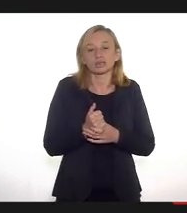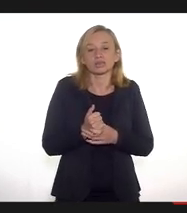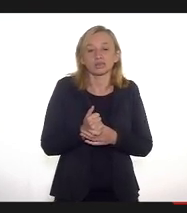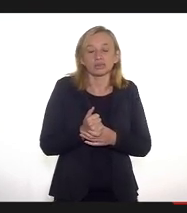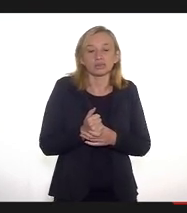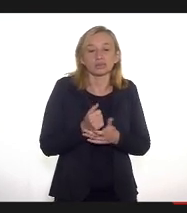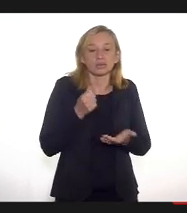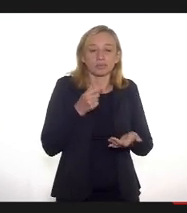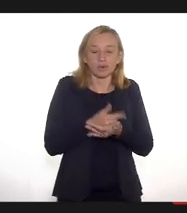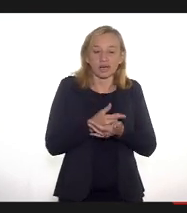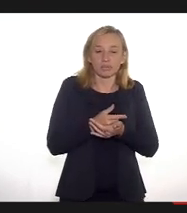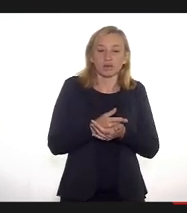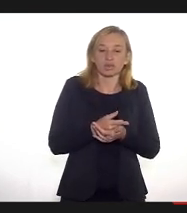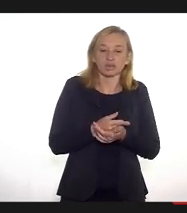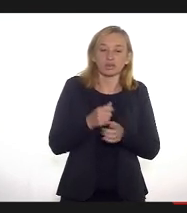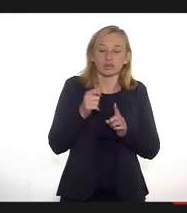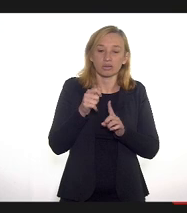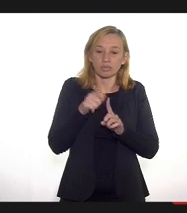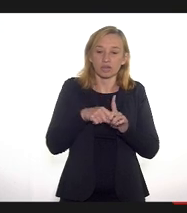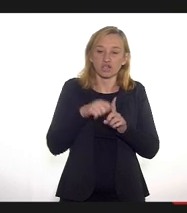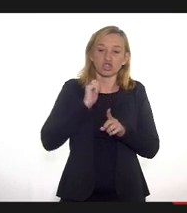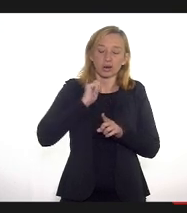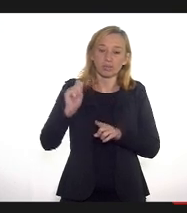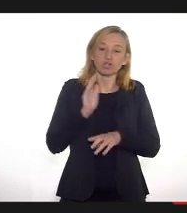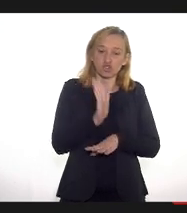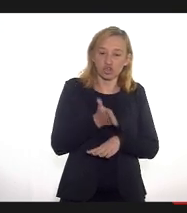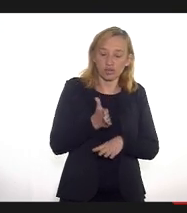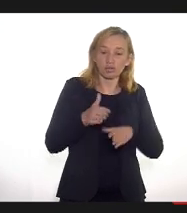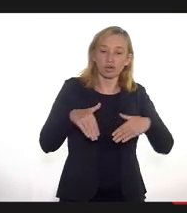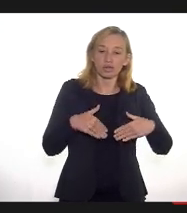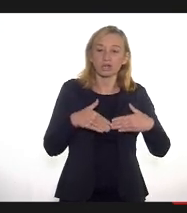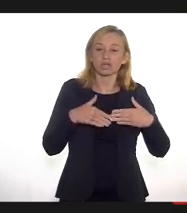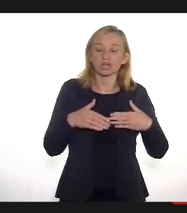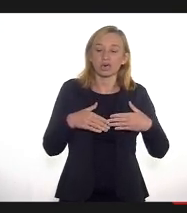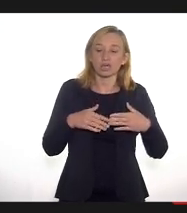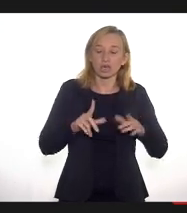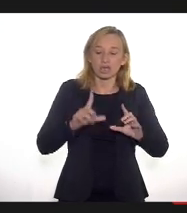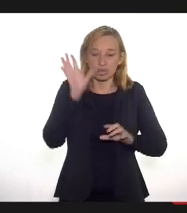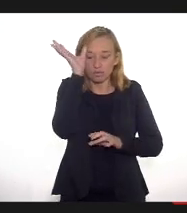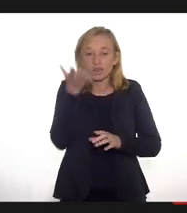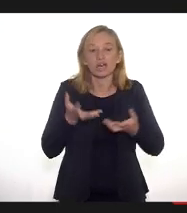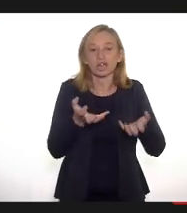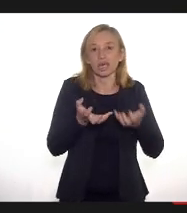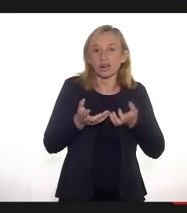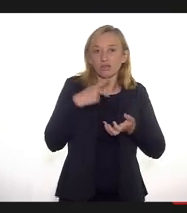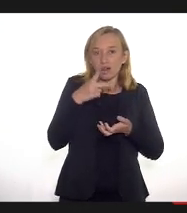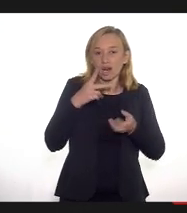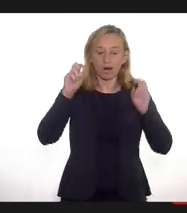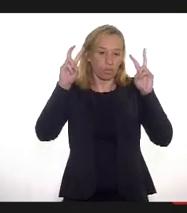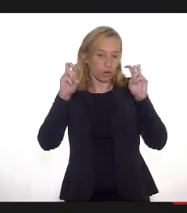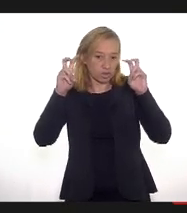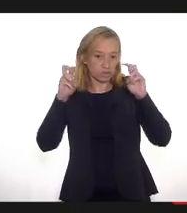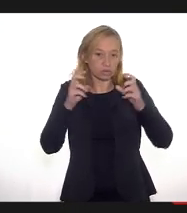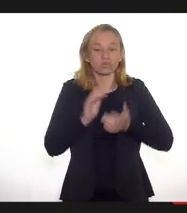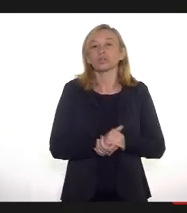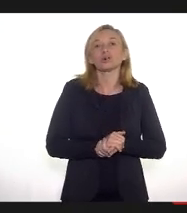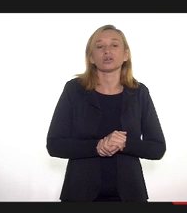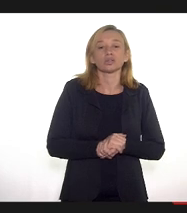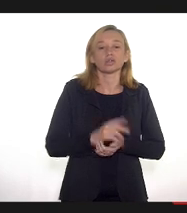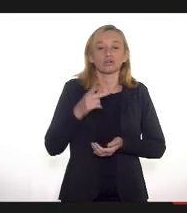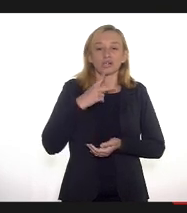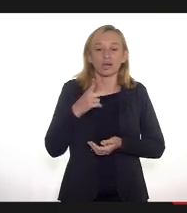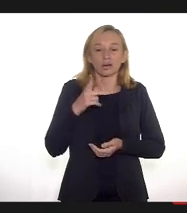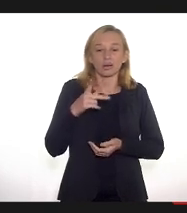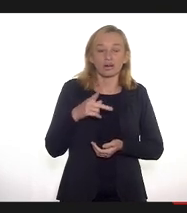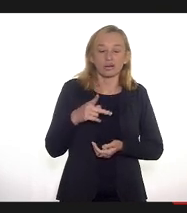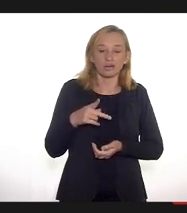pagamento referente ao mês de abril já foi encaminhada, mas quero levantar a questão e faço as palavras aqui do presidente